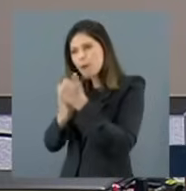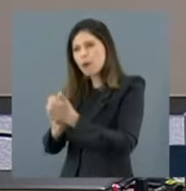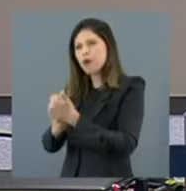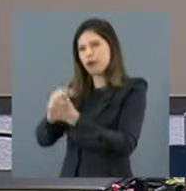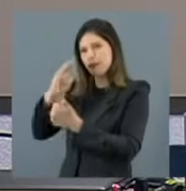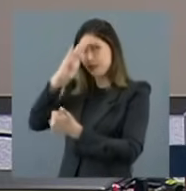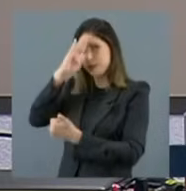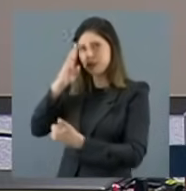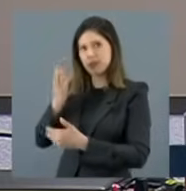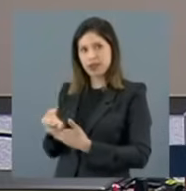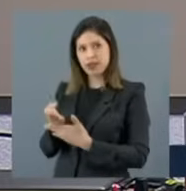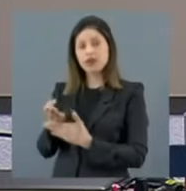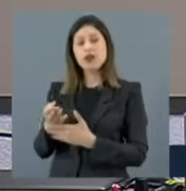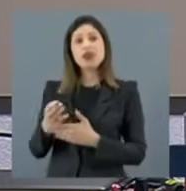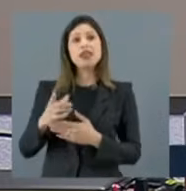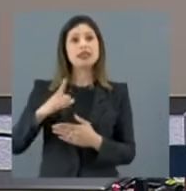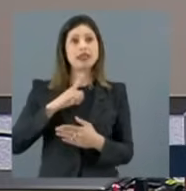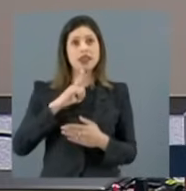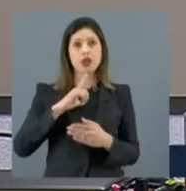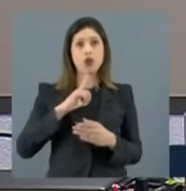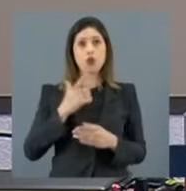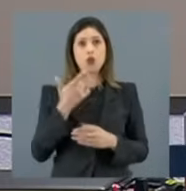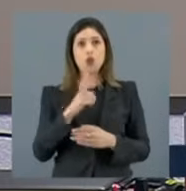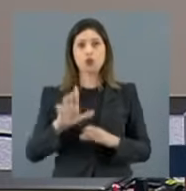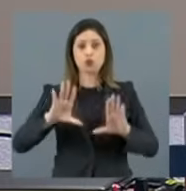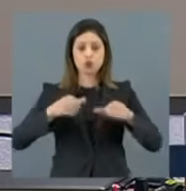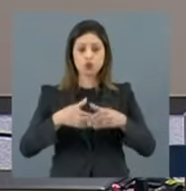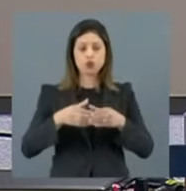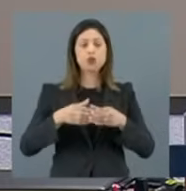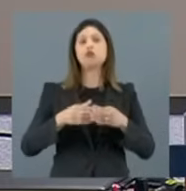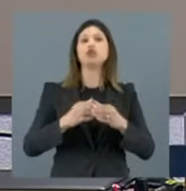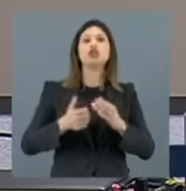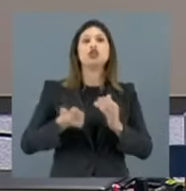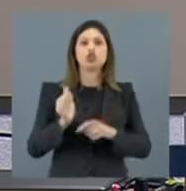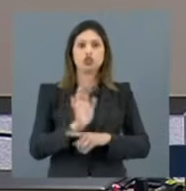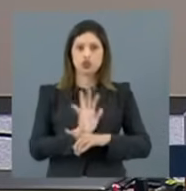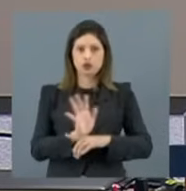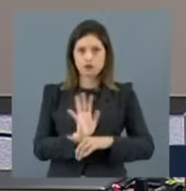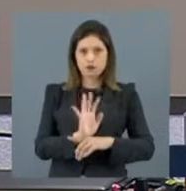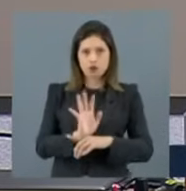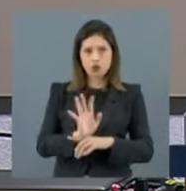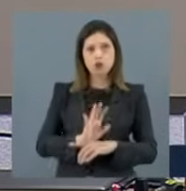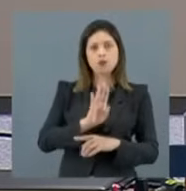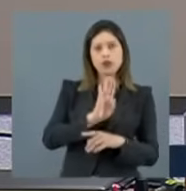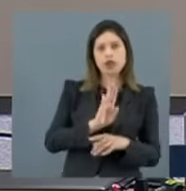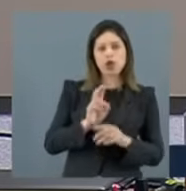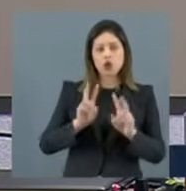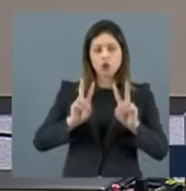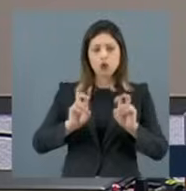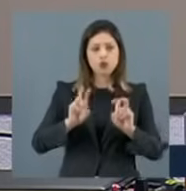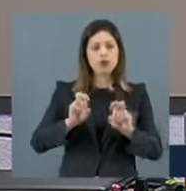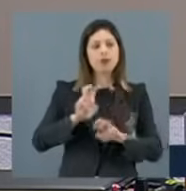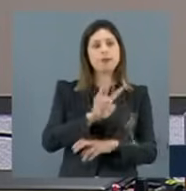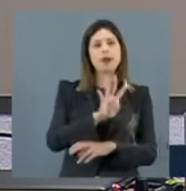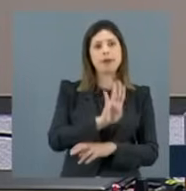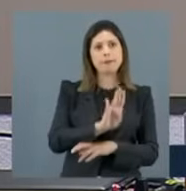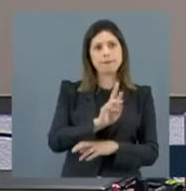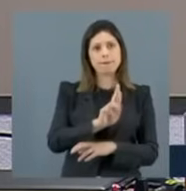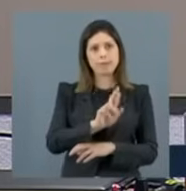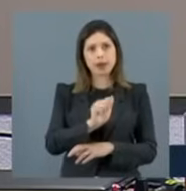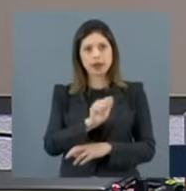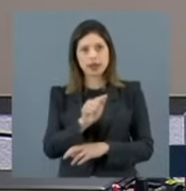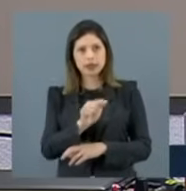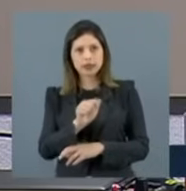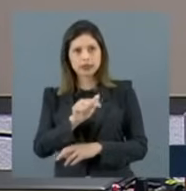A produtora de filmes Brasil Paralelo recebeu uma censura no seu documentário Quem Mandou Matar